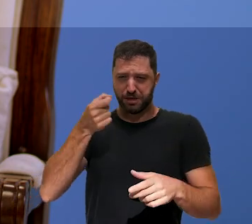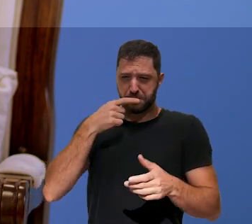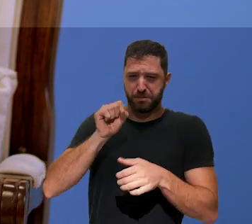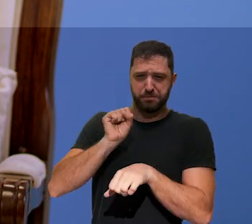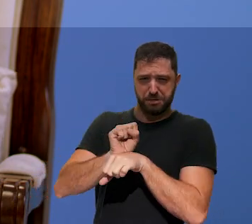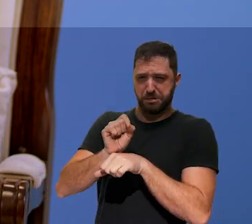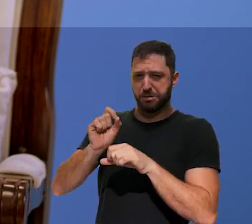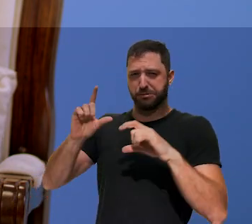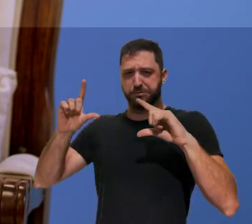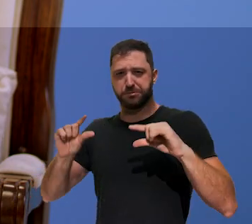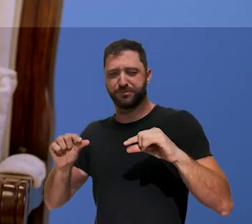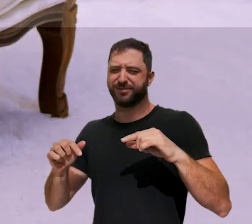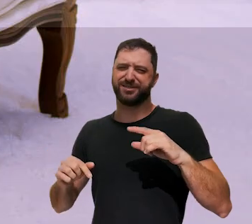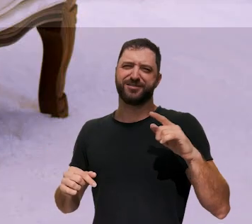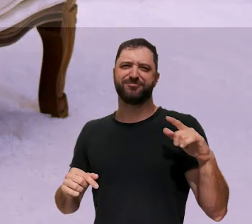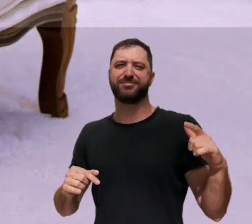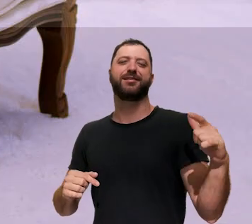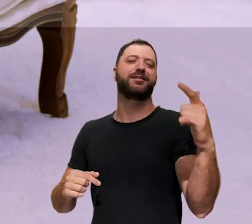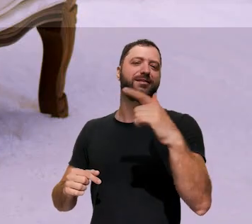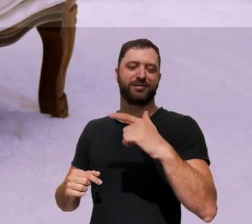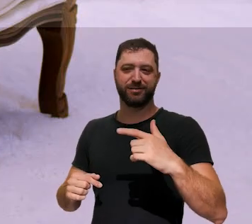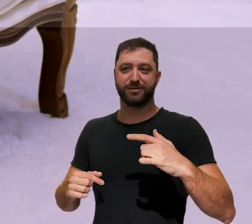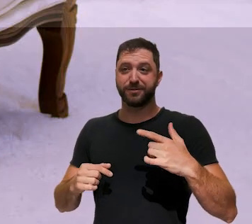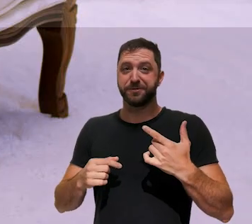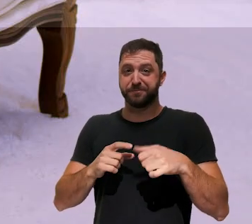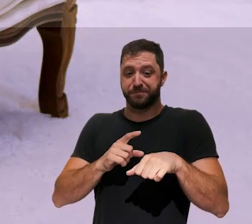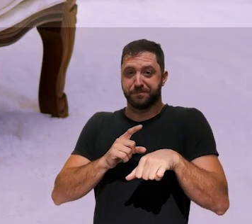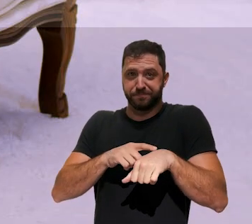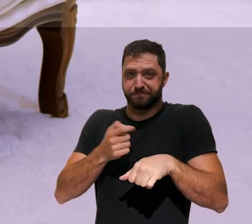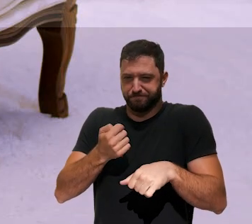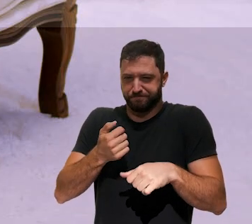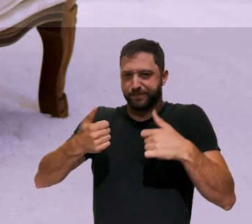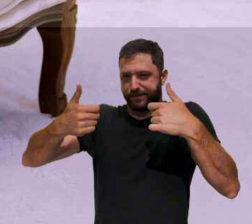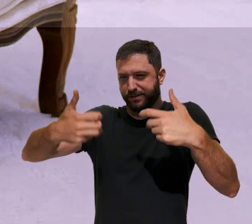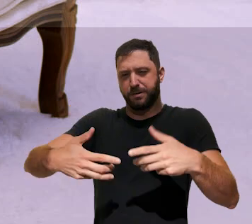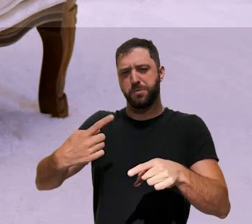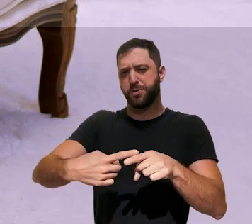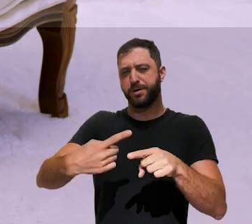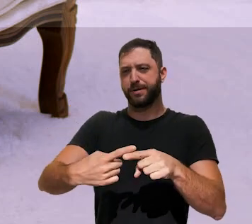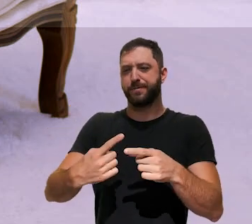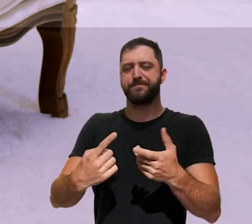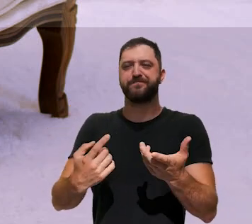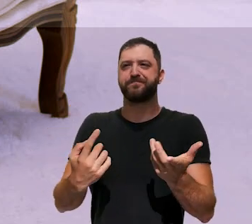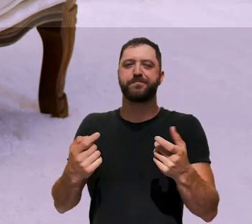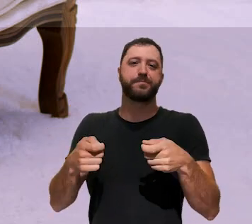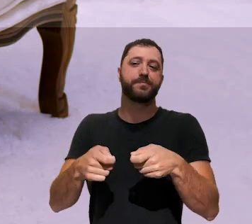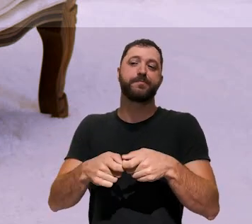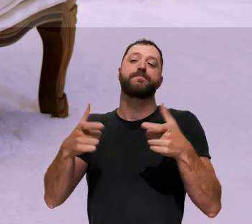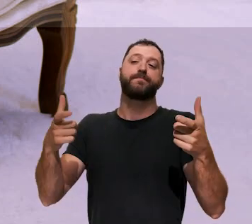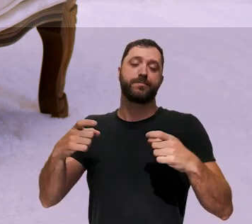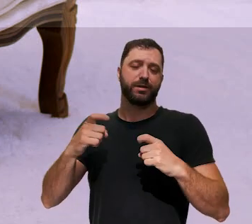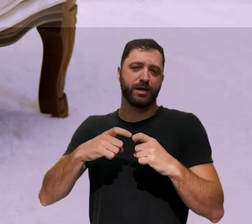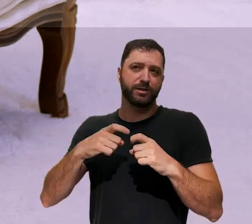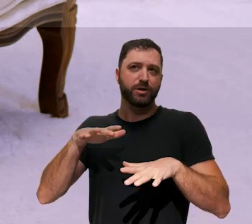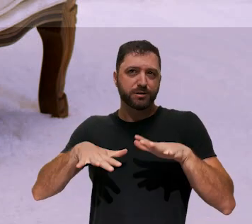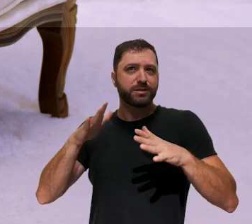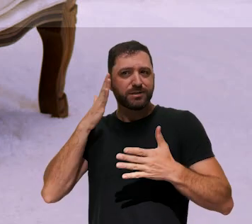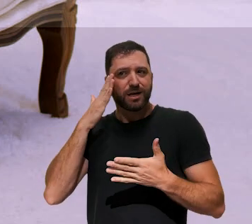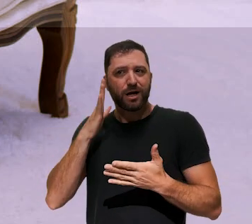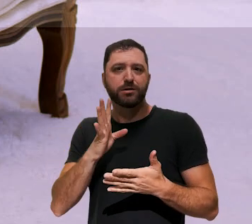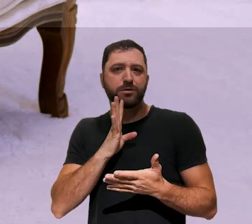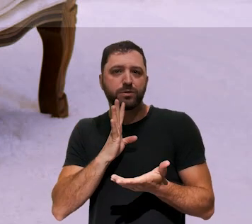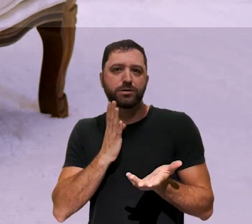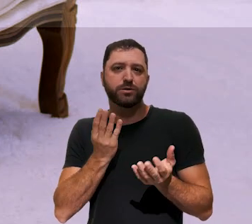psiquiatra, falando sobre isso. E daqui a pouquinho a gente vai dizer o motivo, né? Sim. Porque às vezes nem o próprio